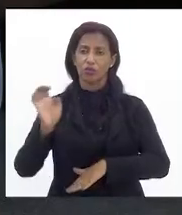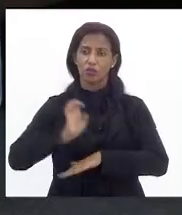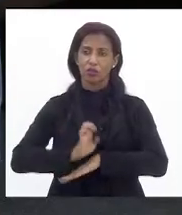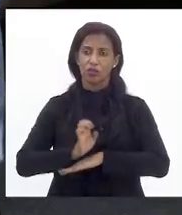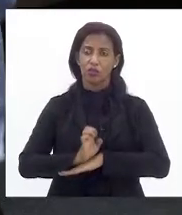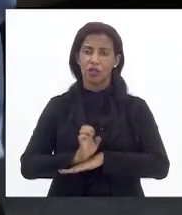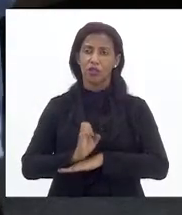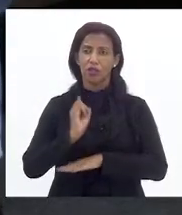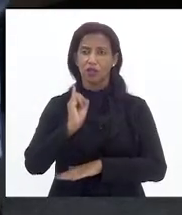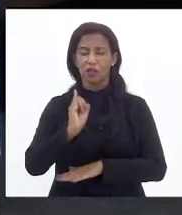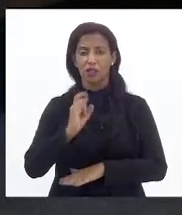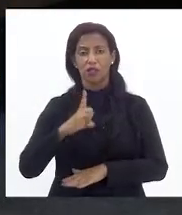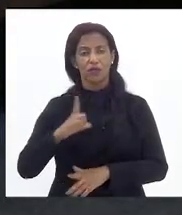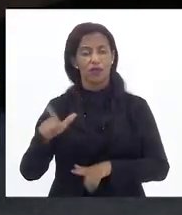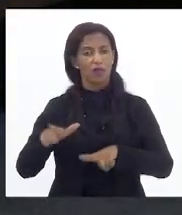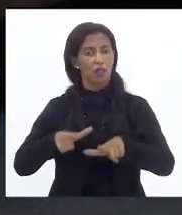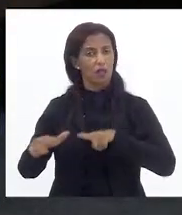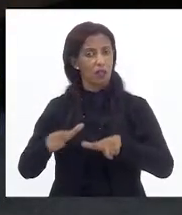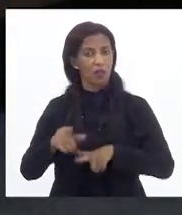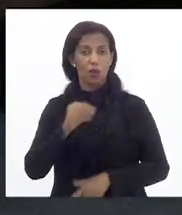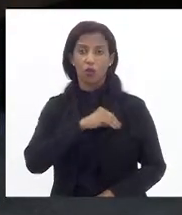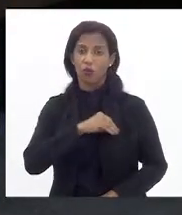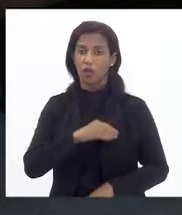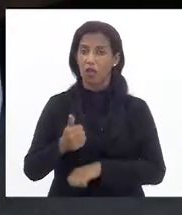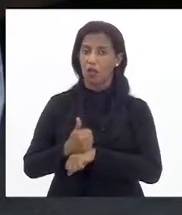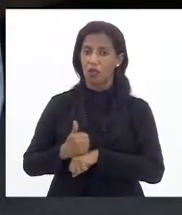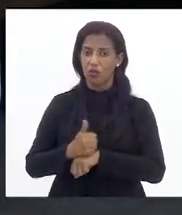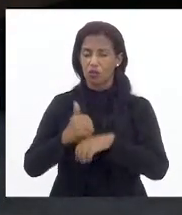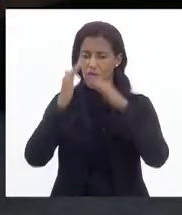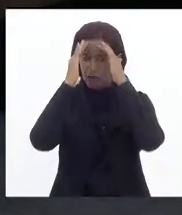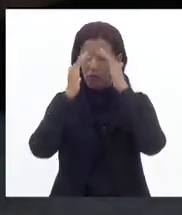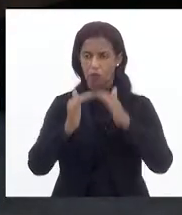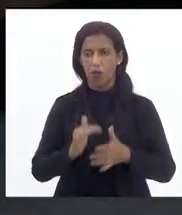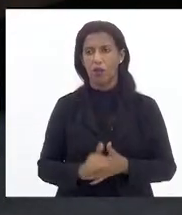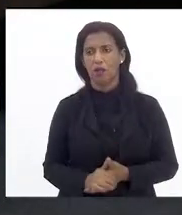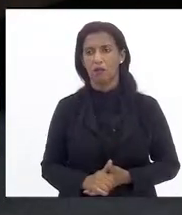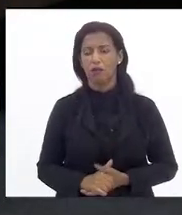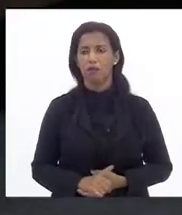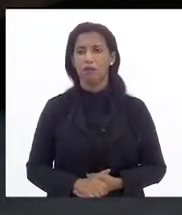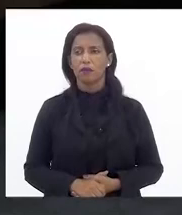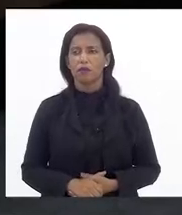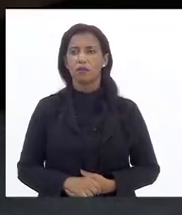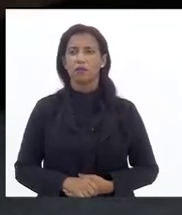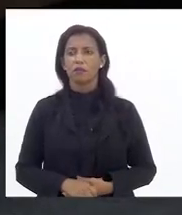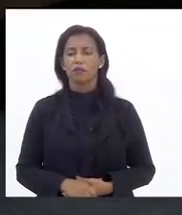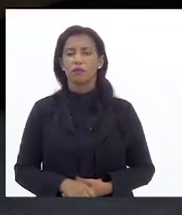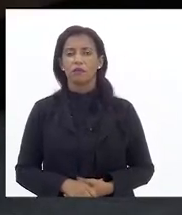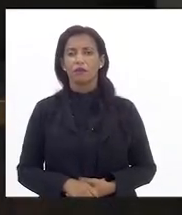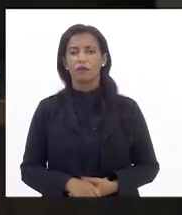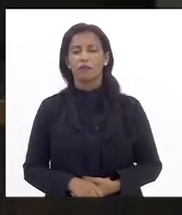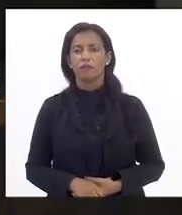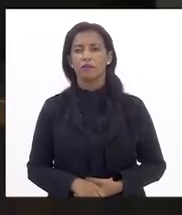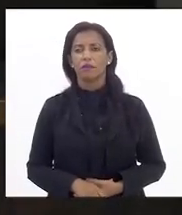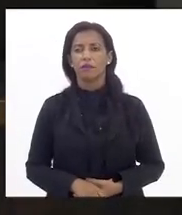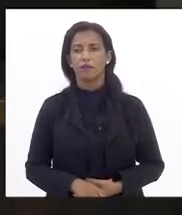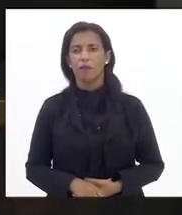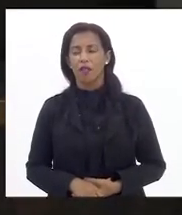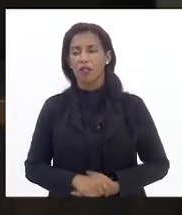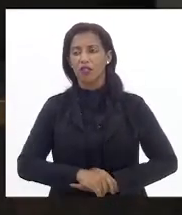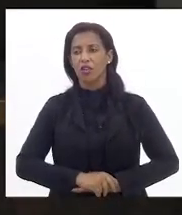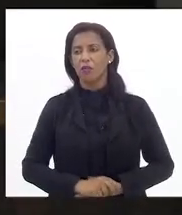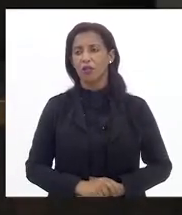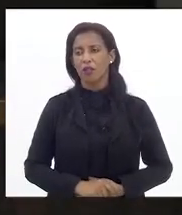estado se a gente tivesse servidores com salários dignos e respeitaram muito obrigado obrigado a